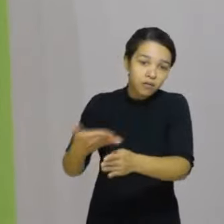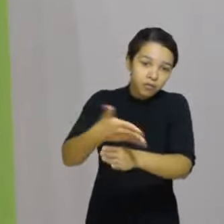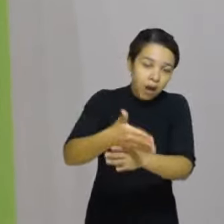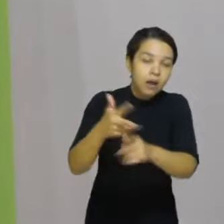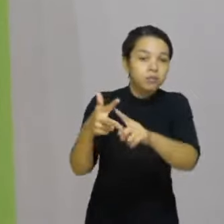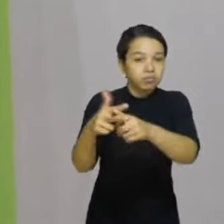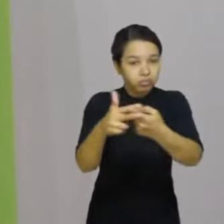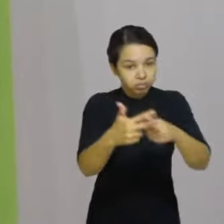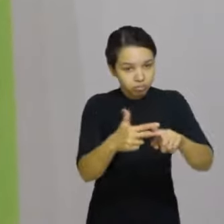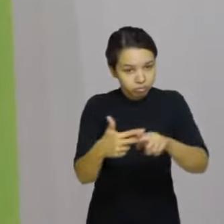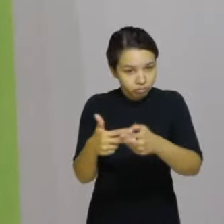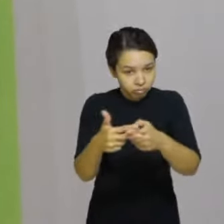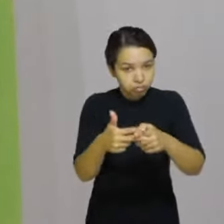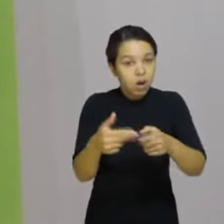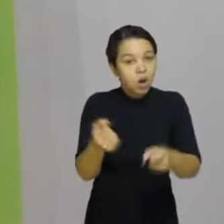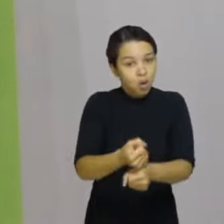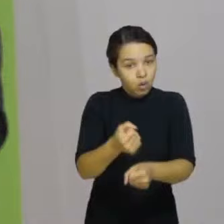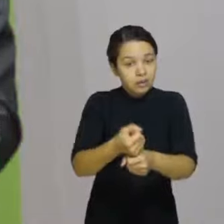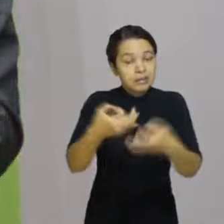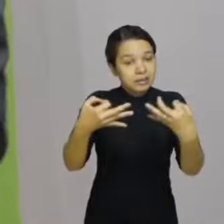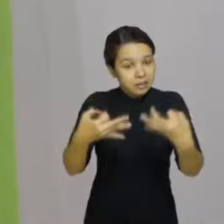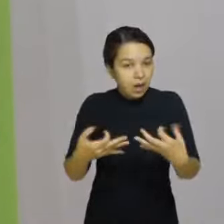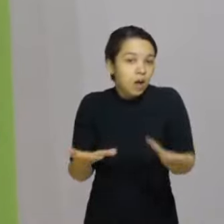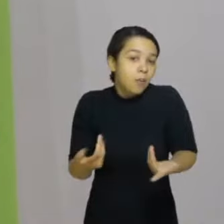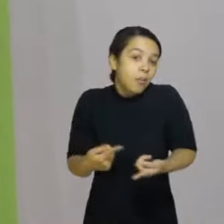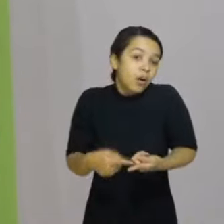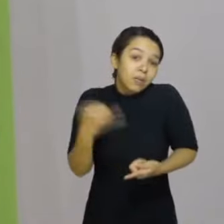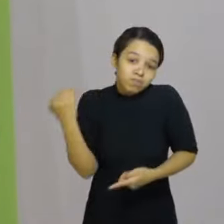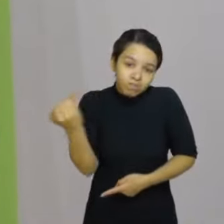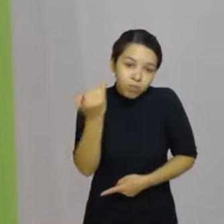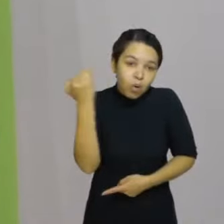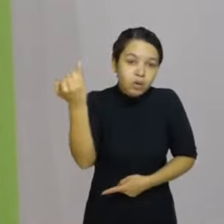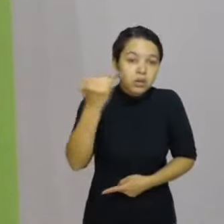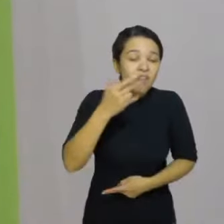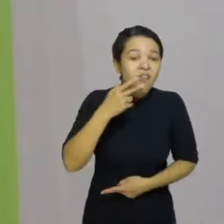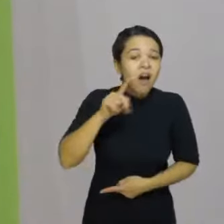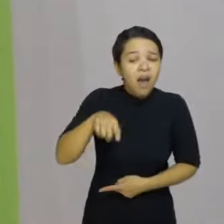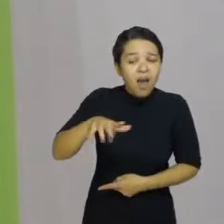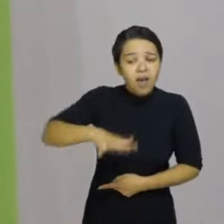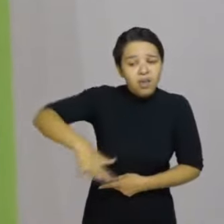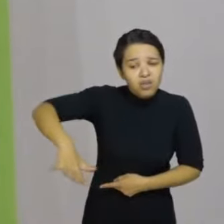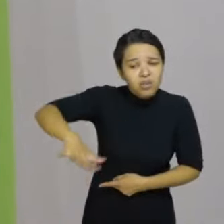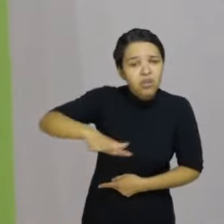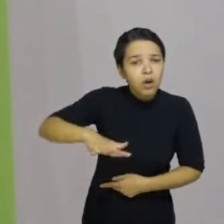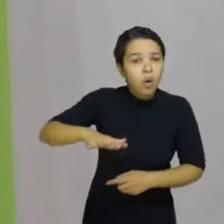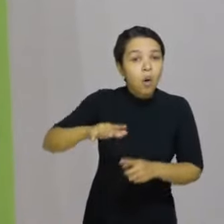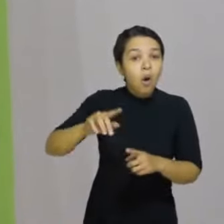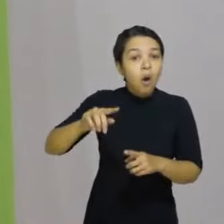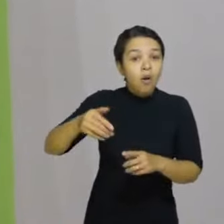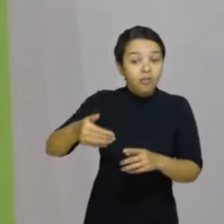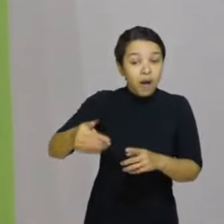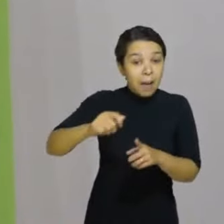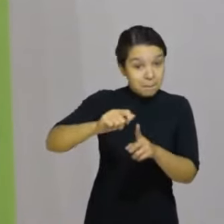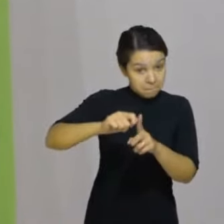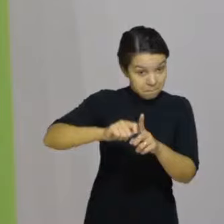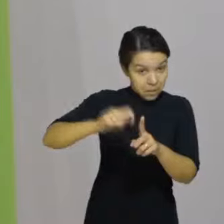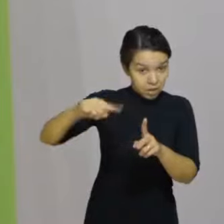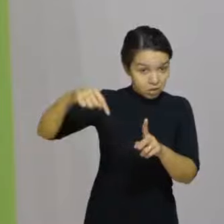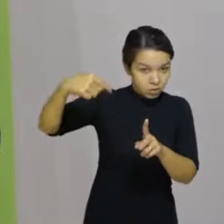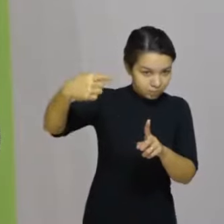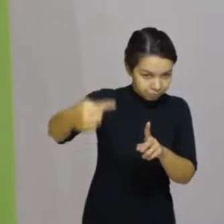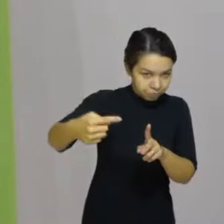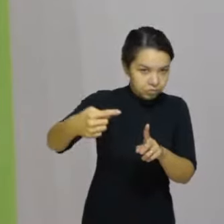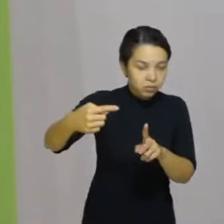pontos iniciem também, porque é fundamental. Nós falamos de uma região que, a partir do mês que vem, nós vamos ter agora, no